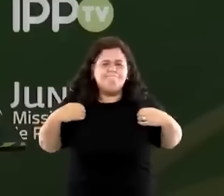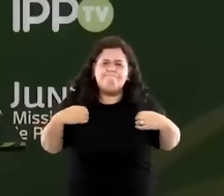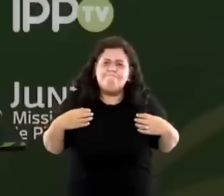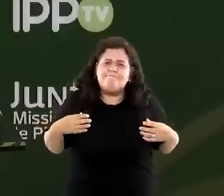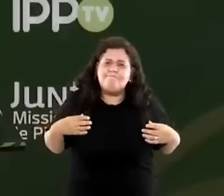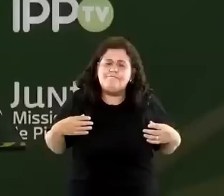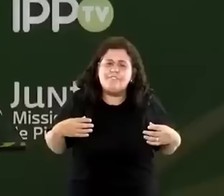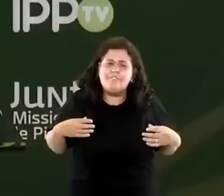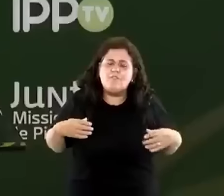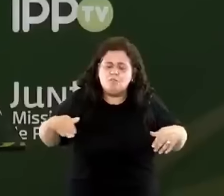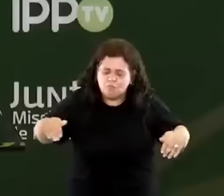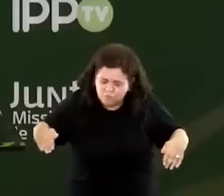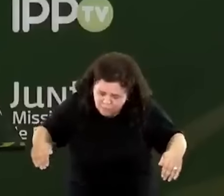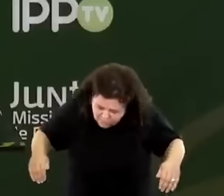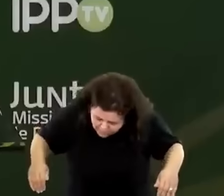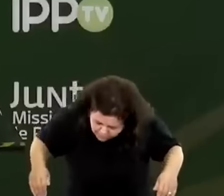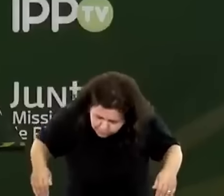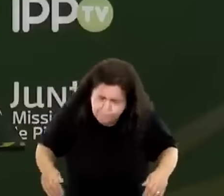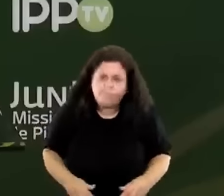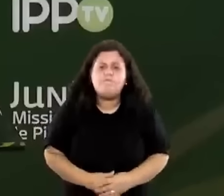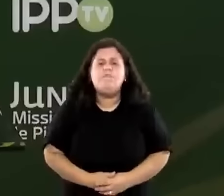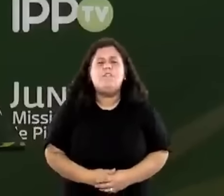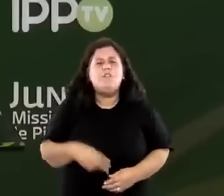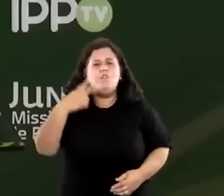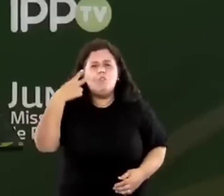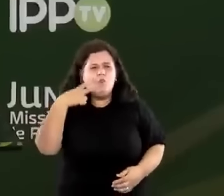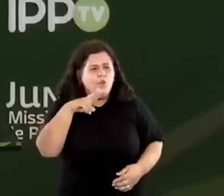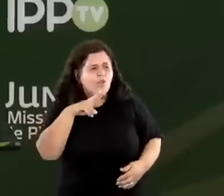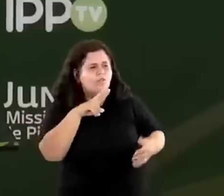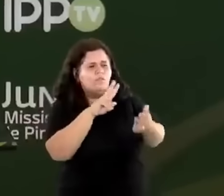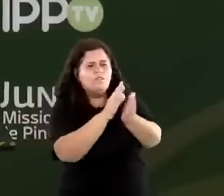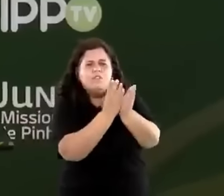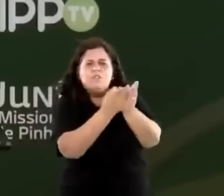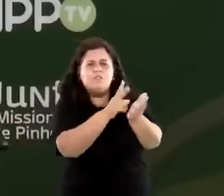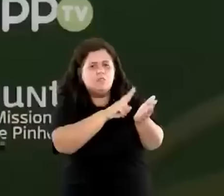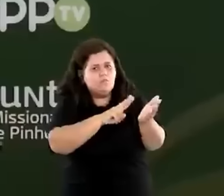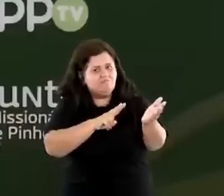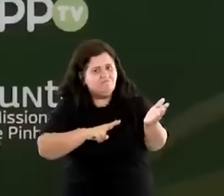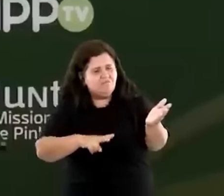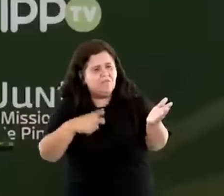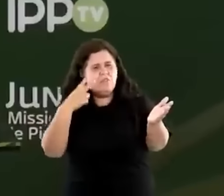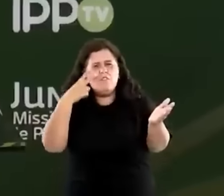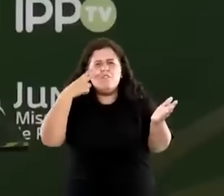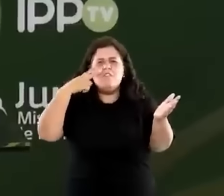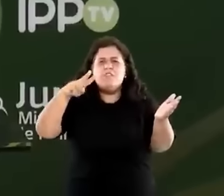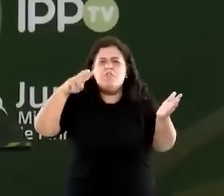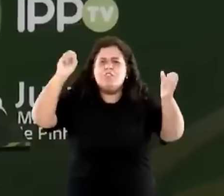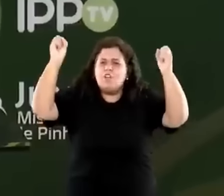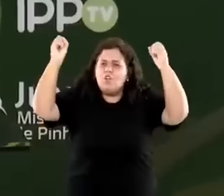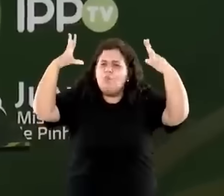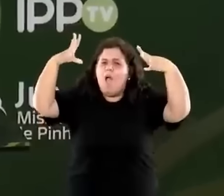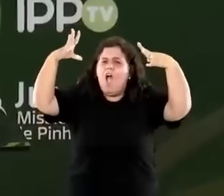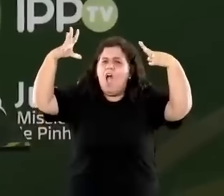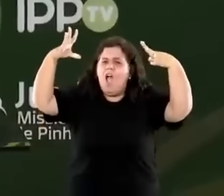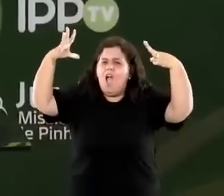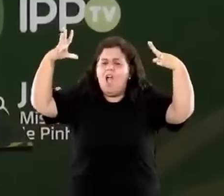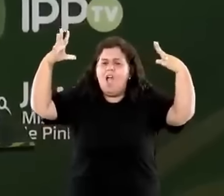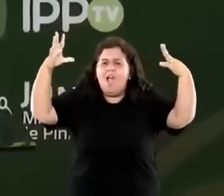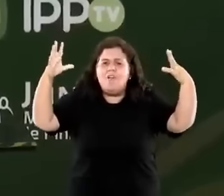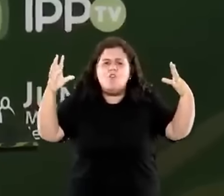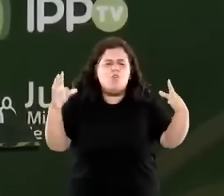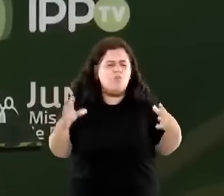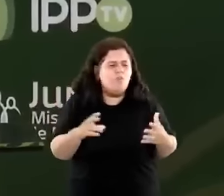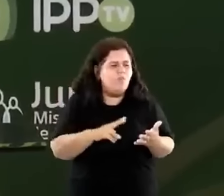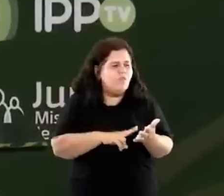aqui às vezes as pessoas eu leio alguns livos livros que as pessoas dizem que tem uma Visão da Glória de Deus como um